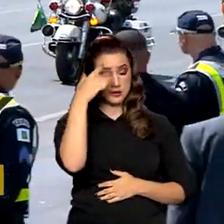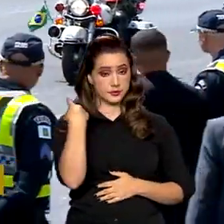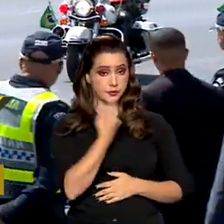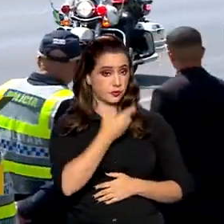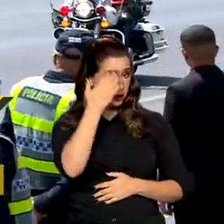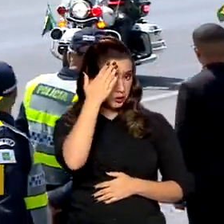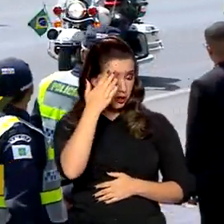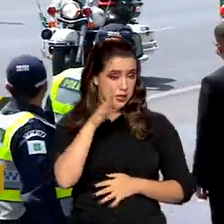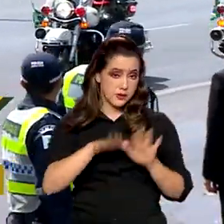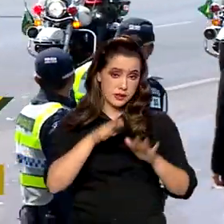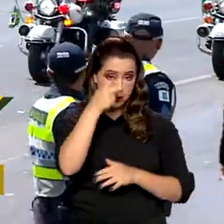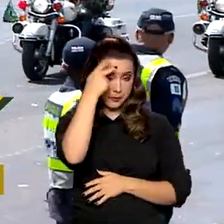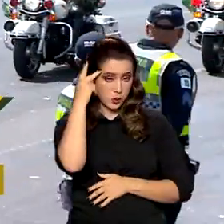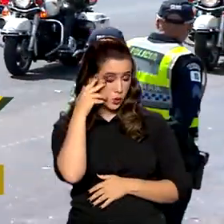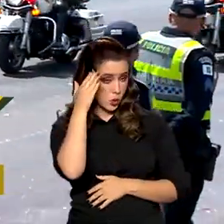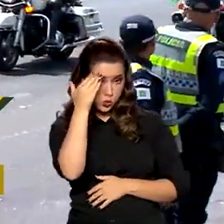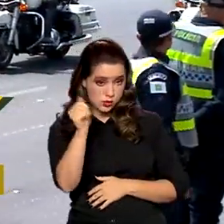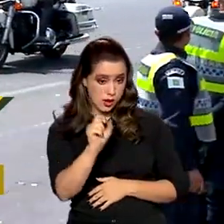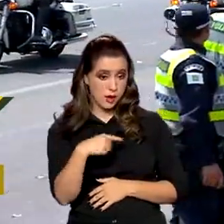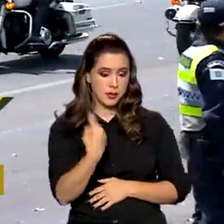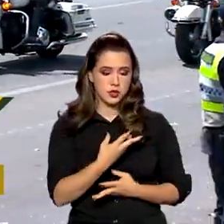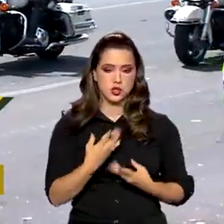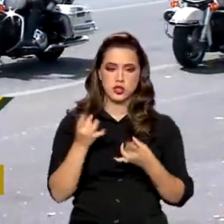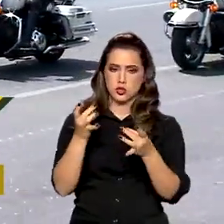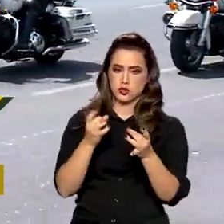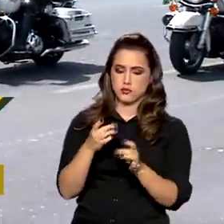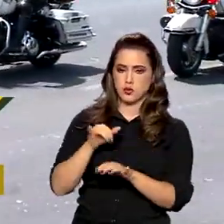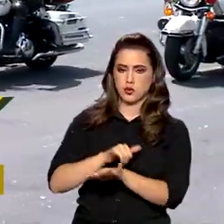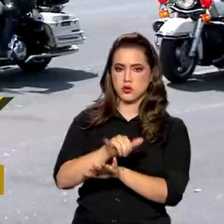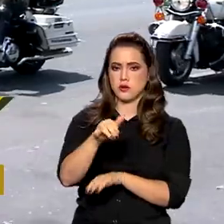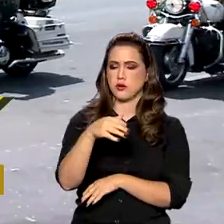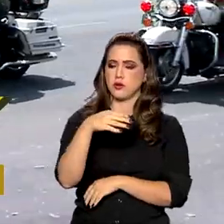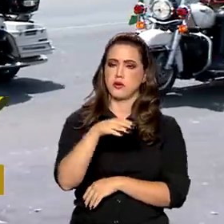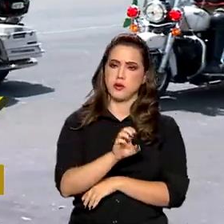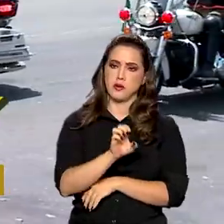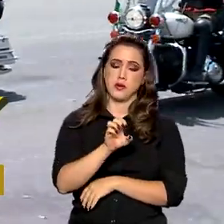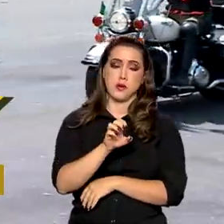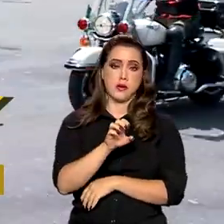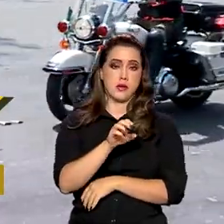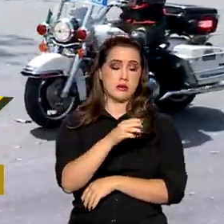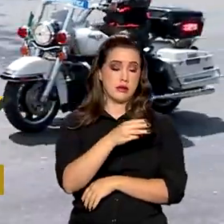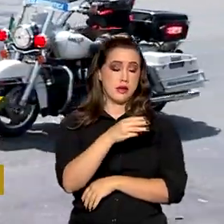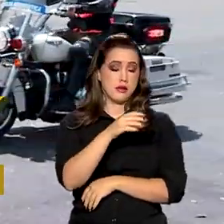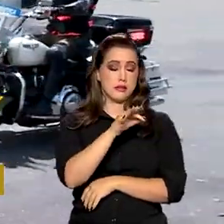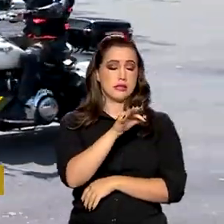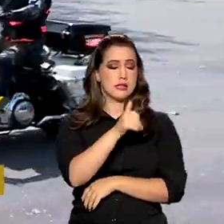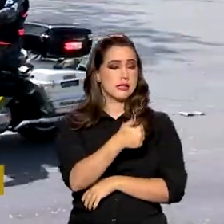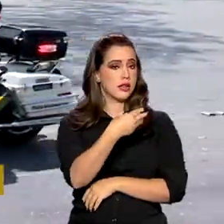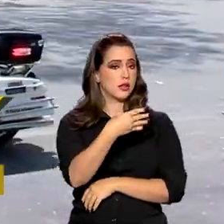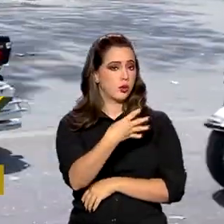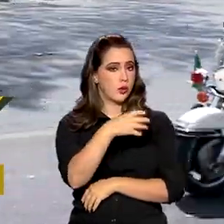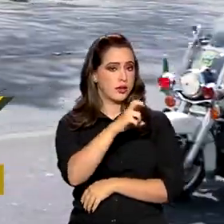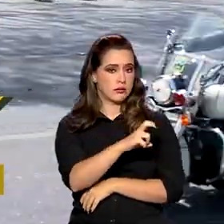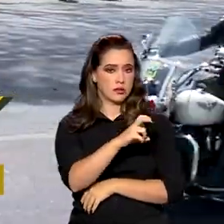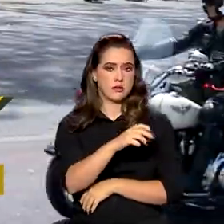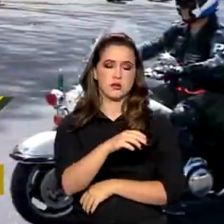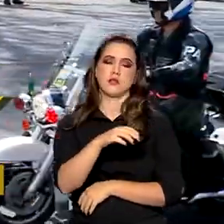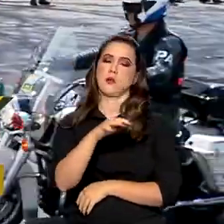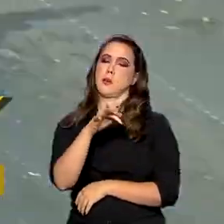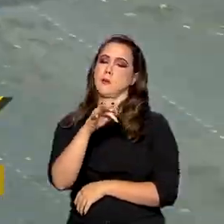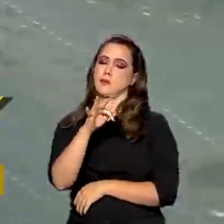exportamos aeronaves Embraer 145, temos a Embraer 190, que é utilizado também no nosso transporte